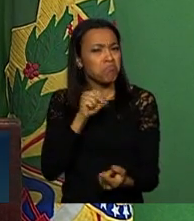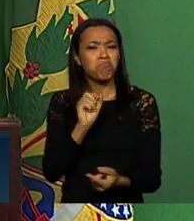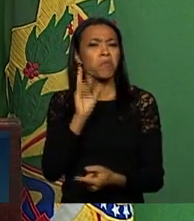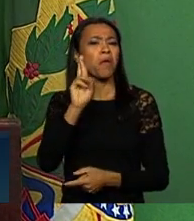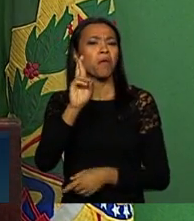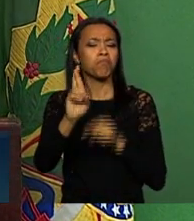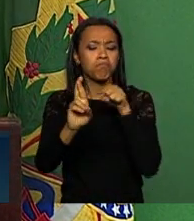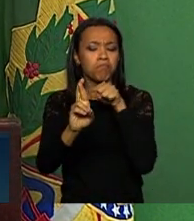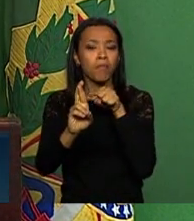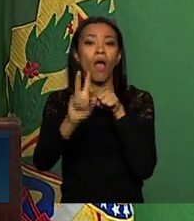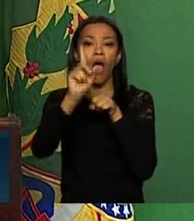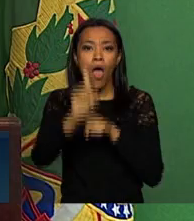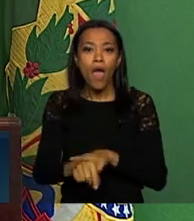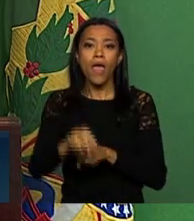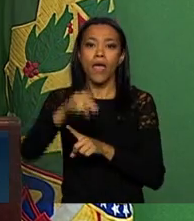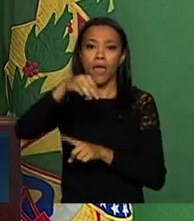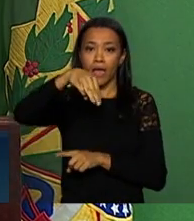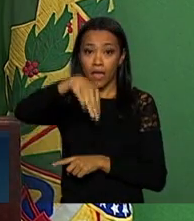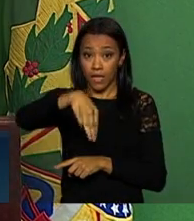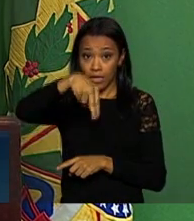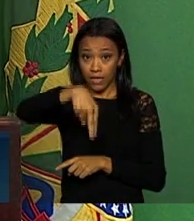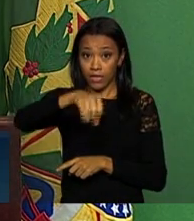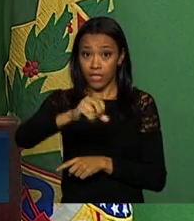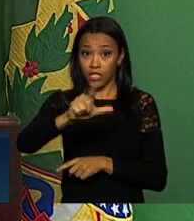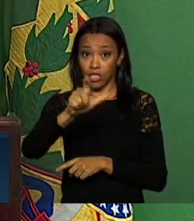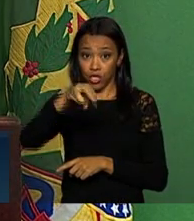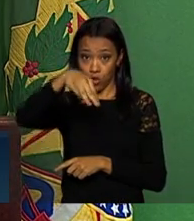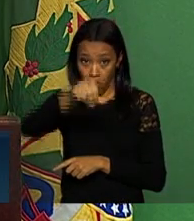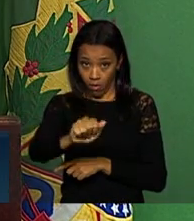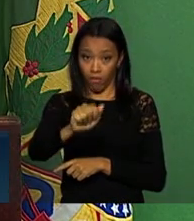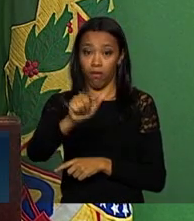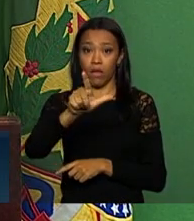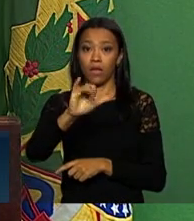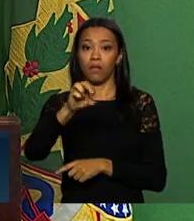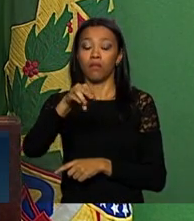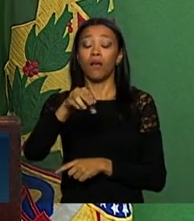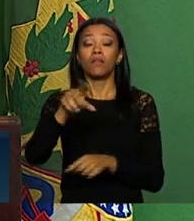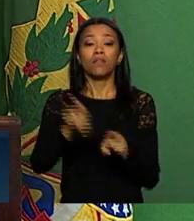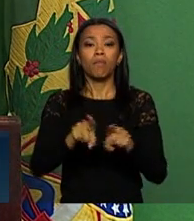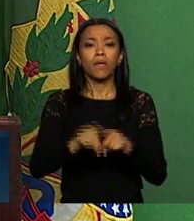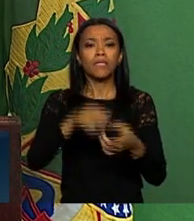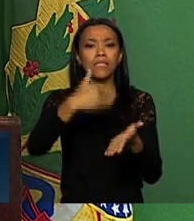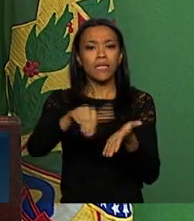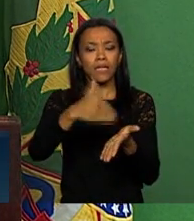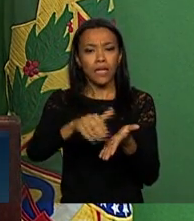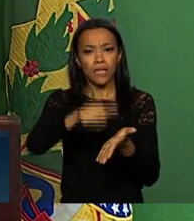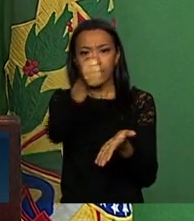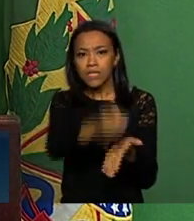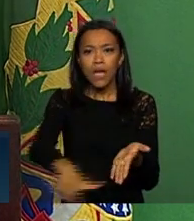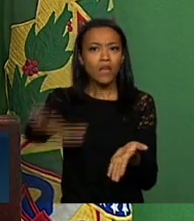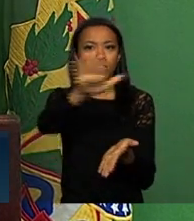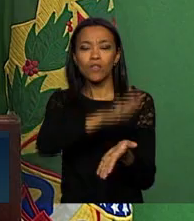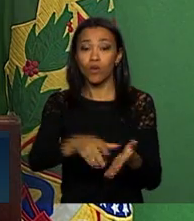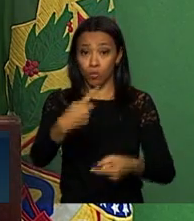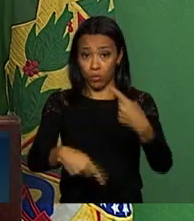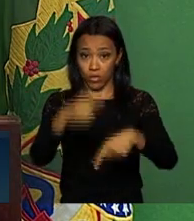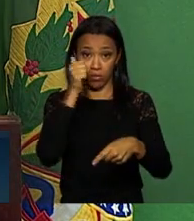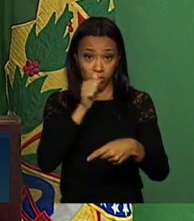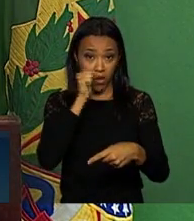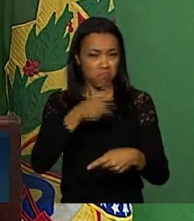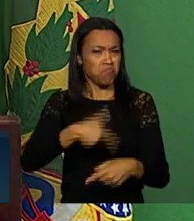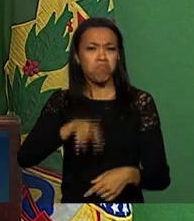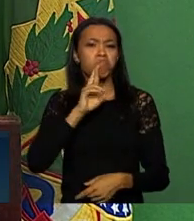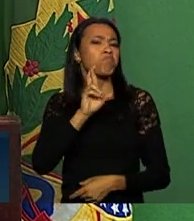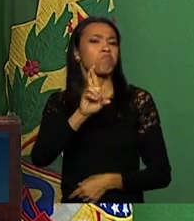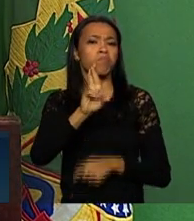pela ministra nilman Lino a secretaria nacional de políticas para as mulheres será dirigida